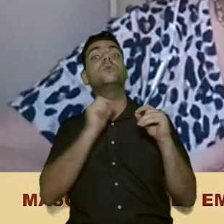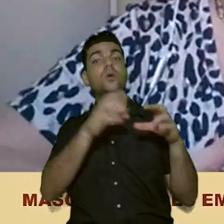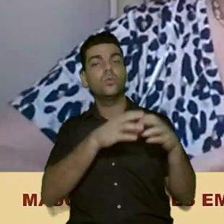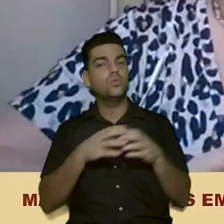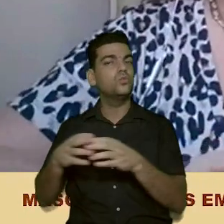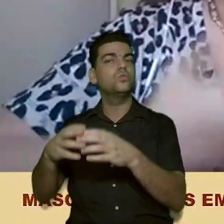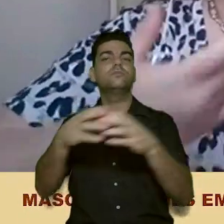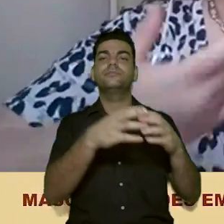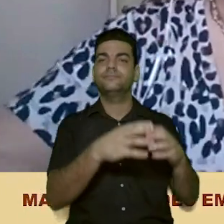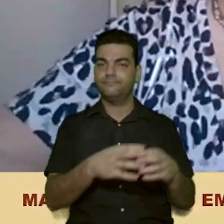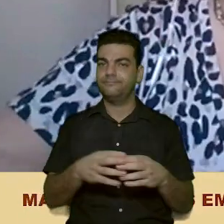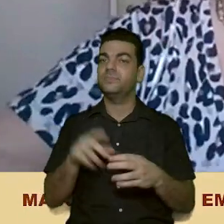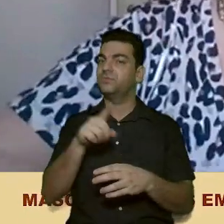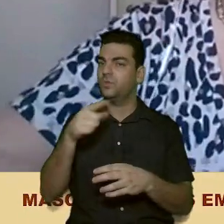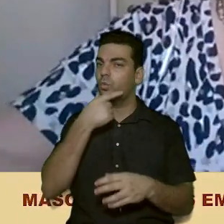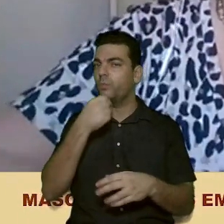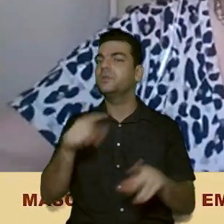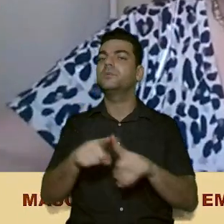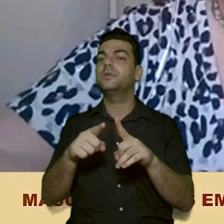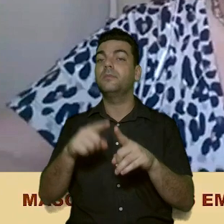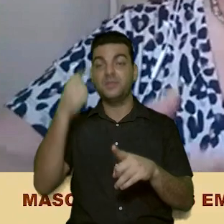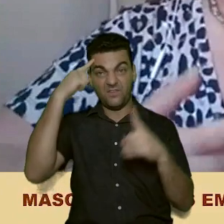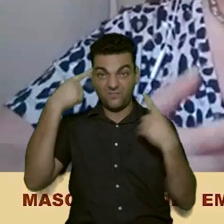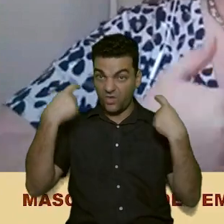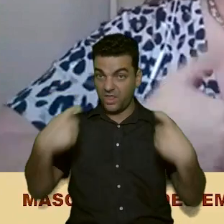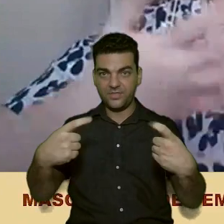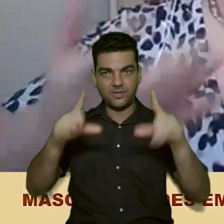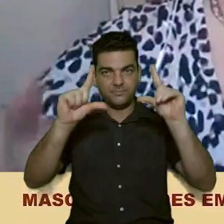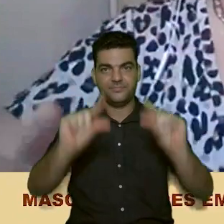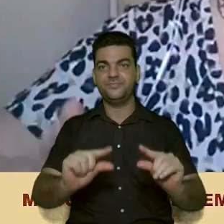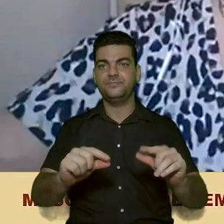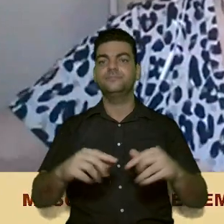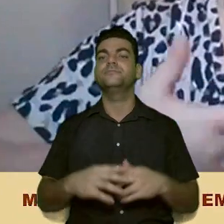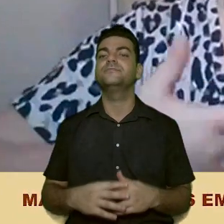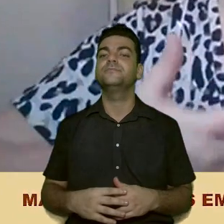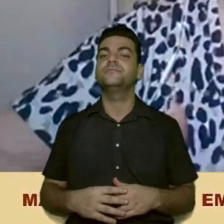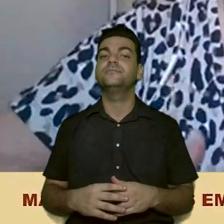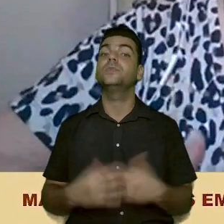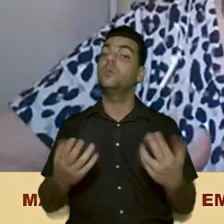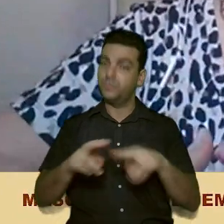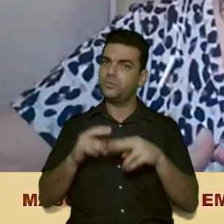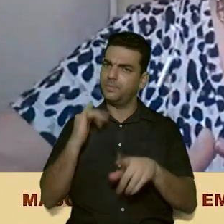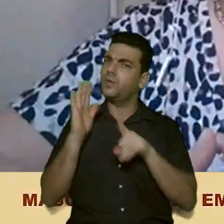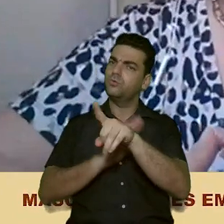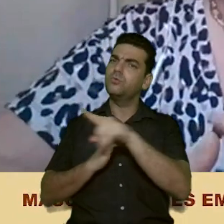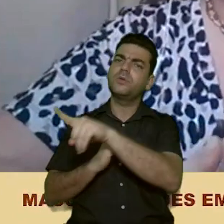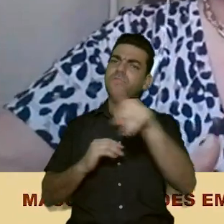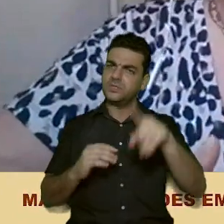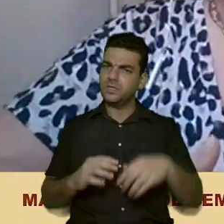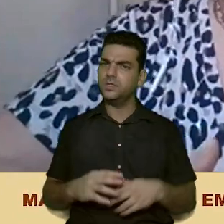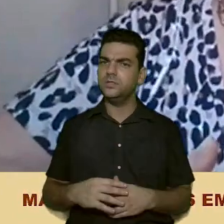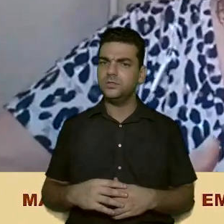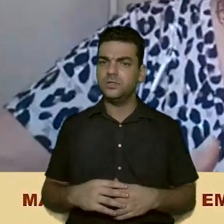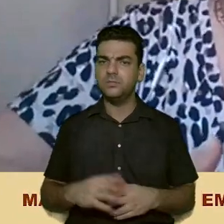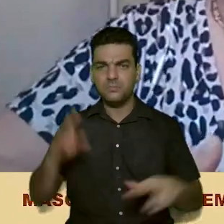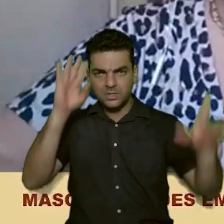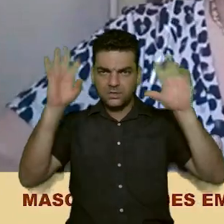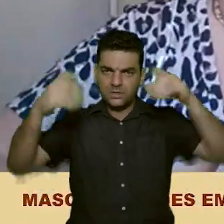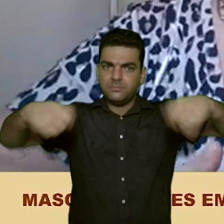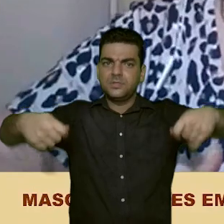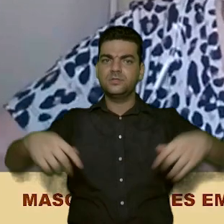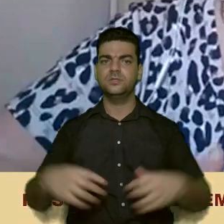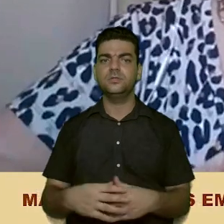coletiva dos homens para a redução desses índices. Então, assim, eu provoco os homens a questionarem os seus amigos, a refletirem entre si,